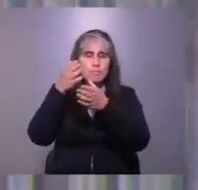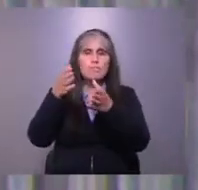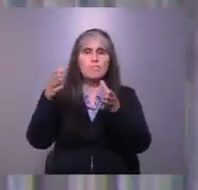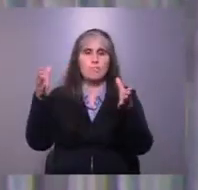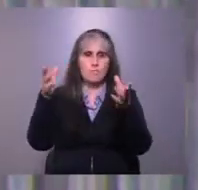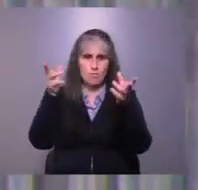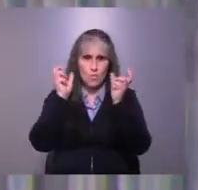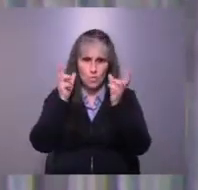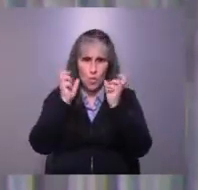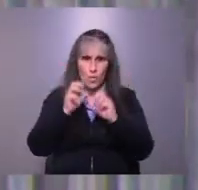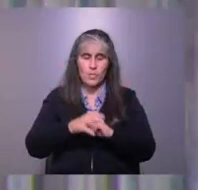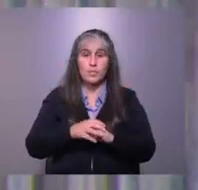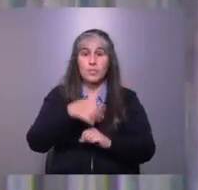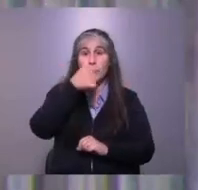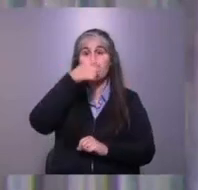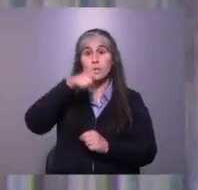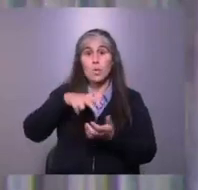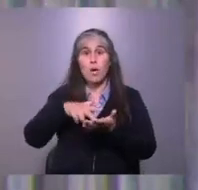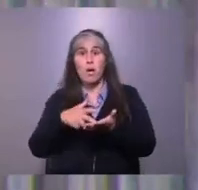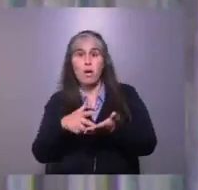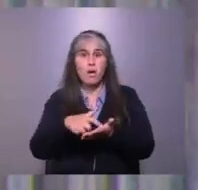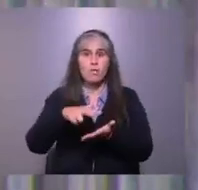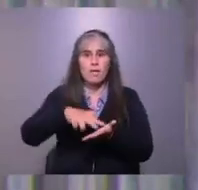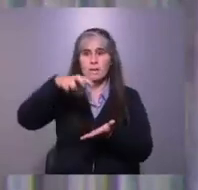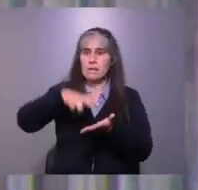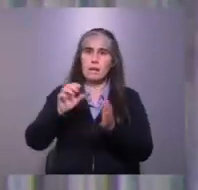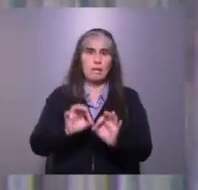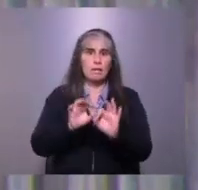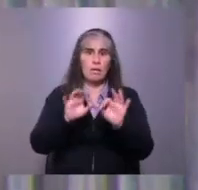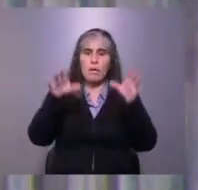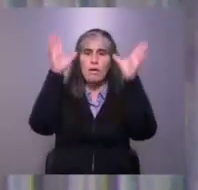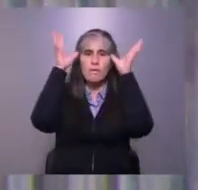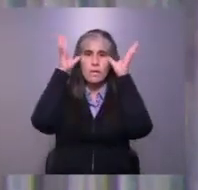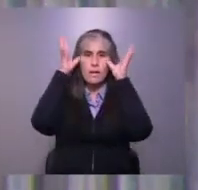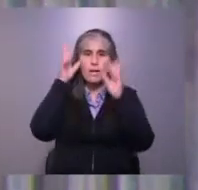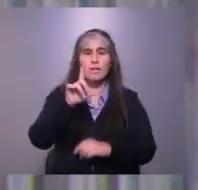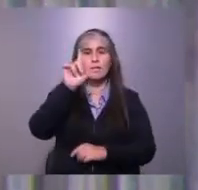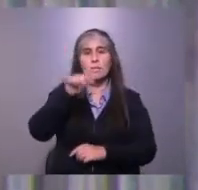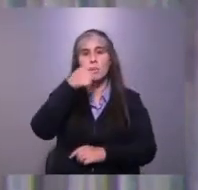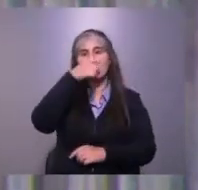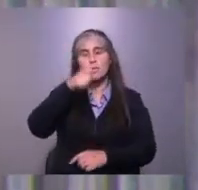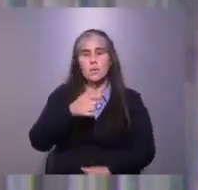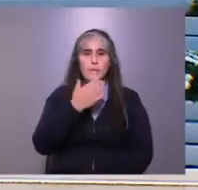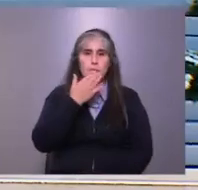Então o coxo saltará como um veado e a língua do mundo cantará de alegria.